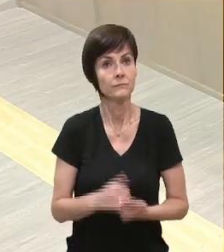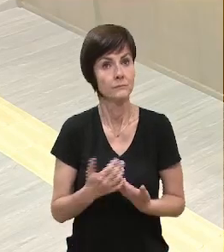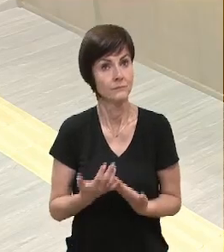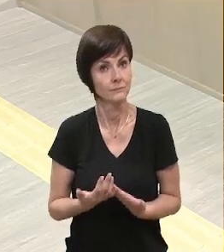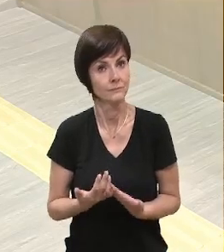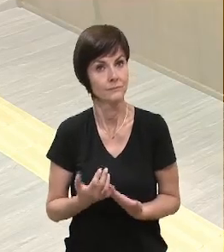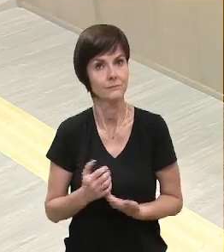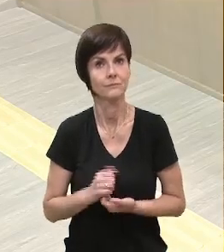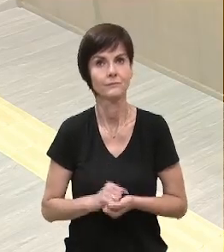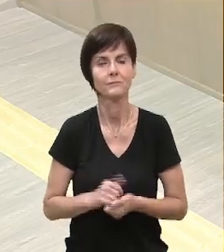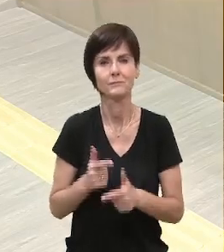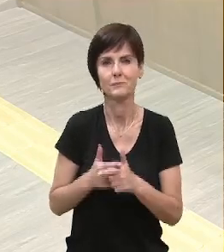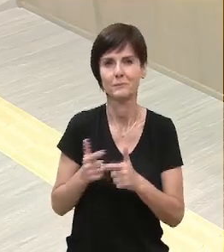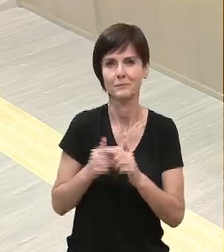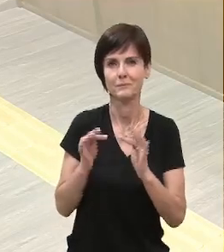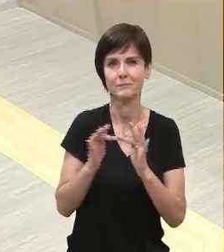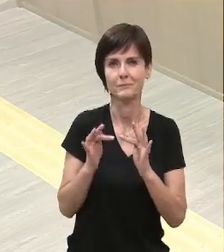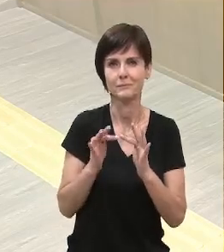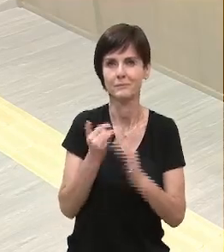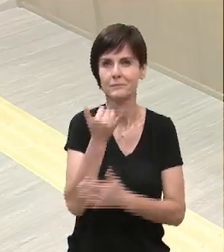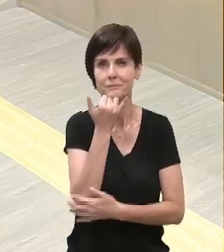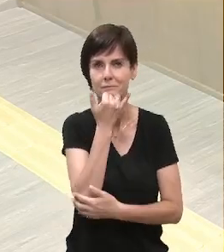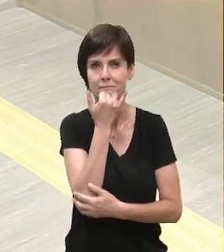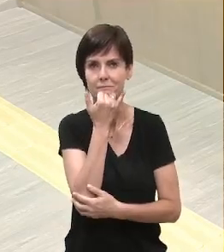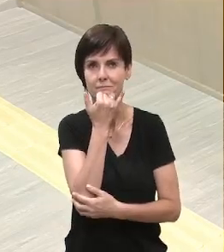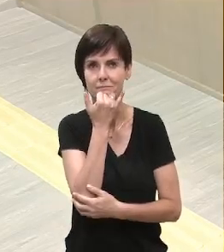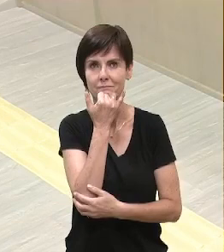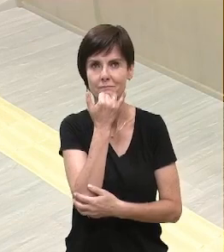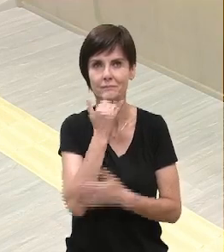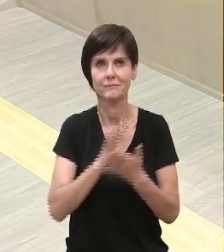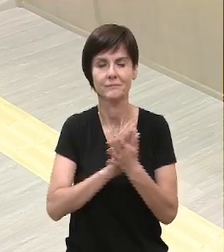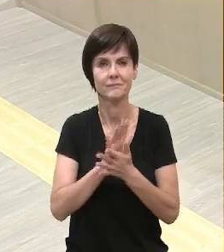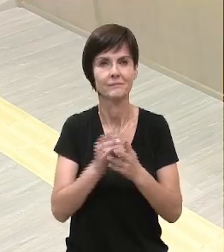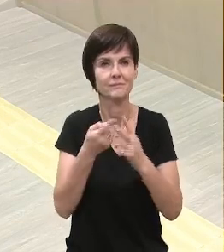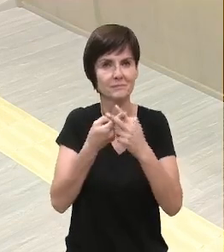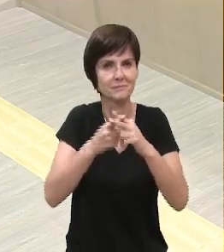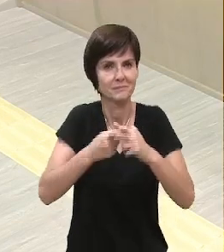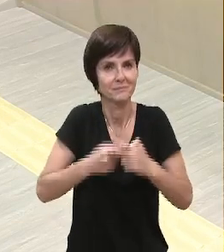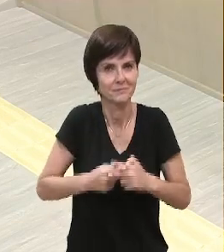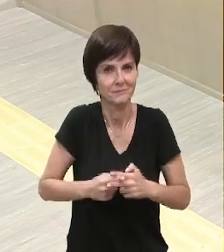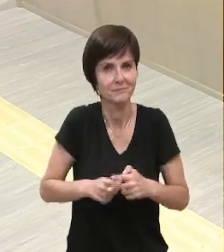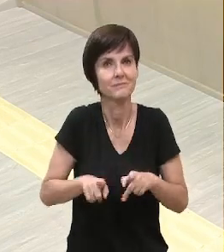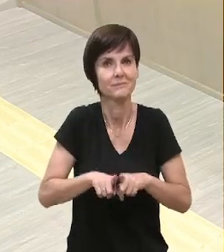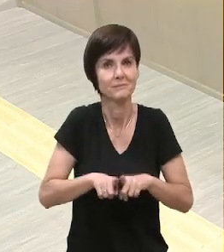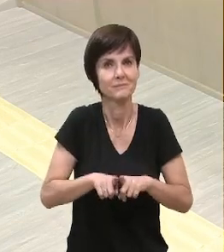Não, probleminha técnico aqui, mas nada que não se resolva.